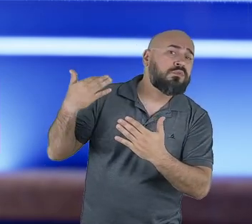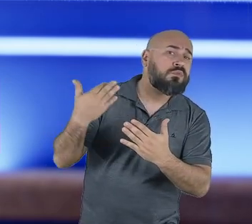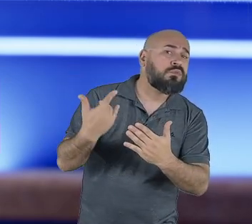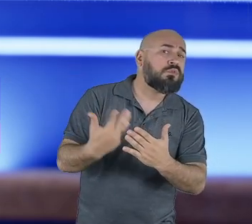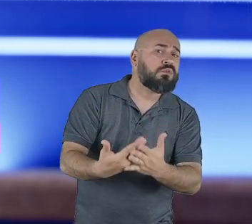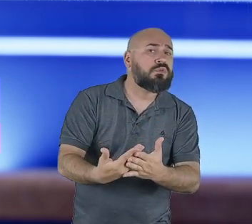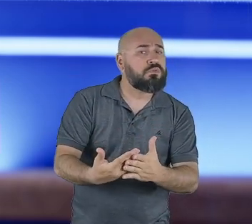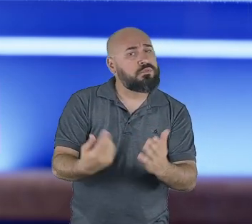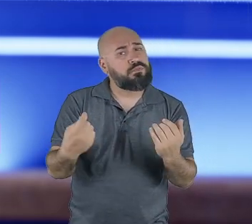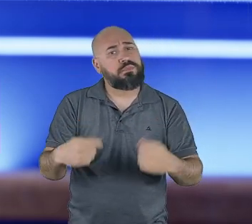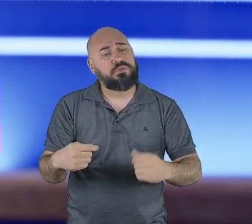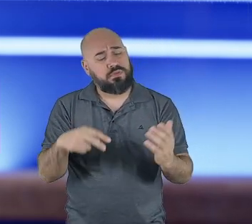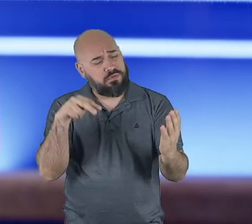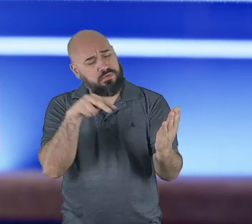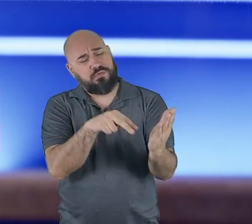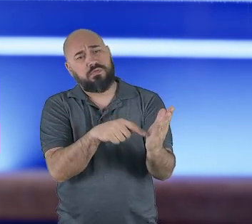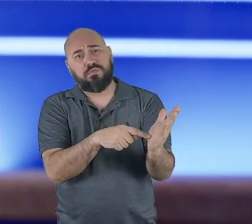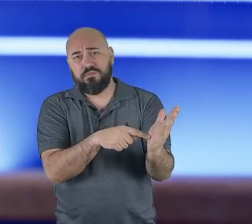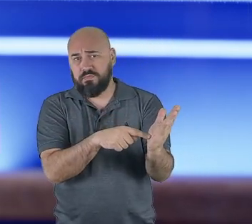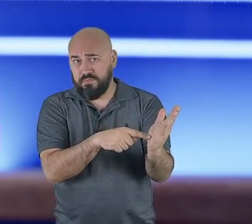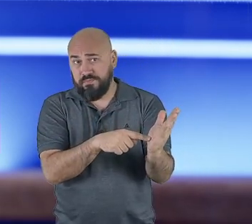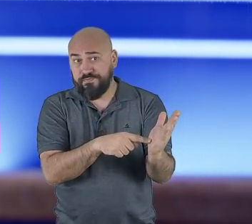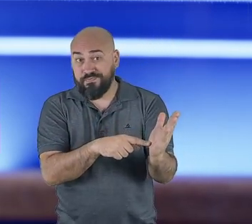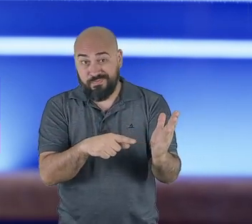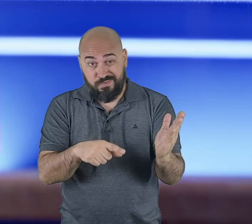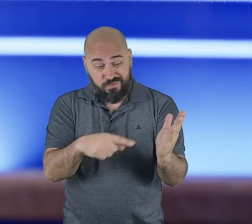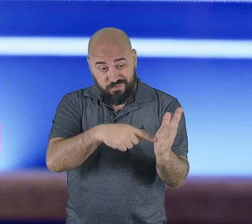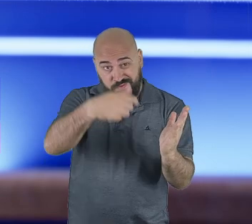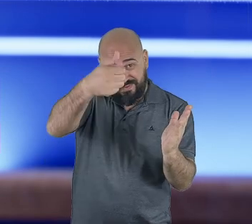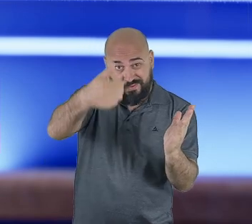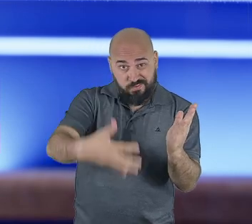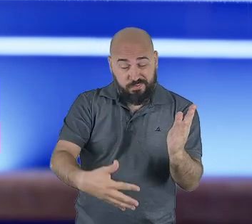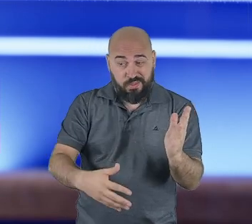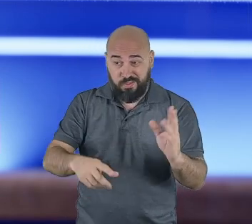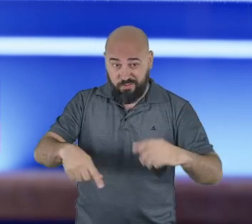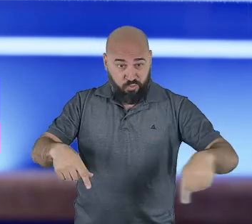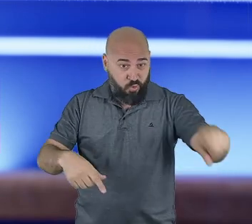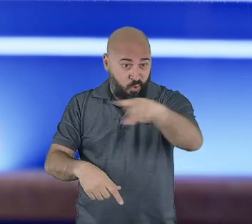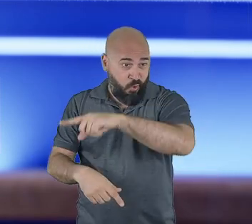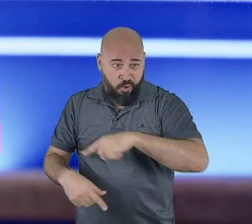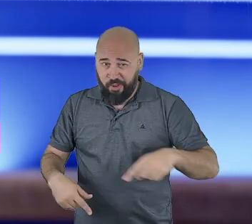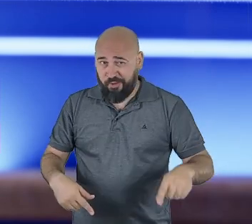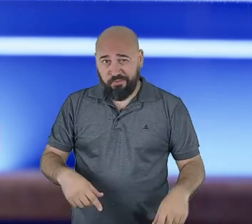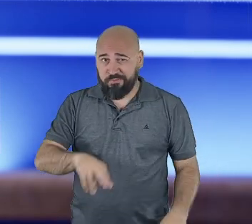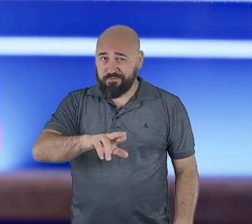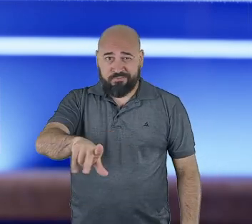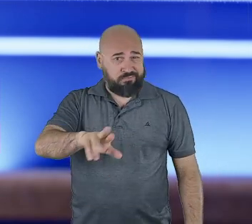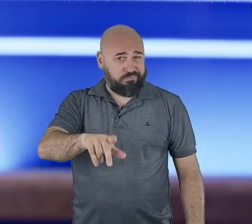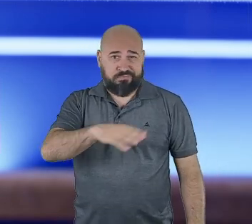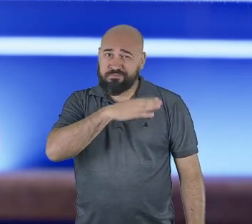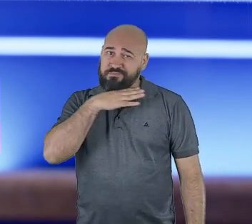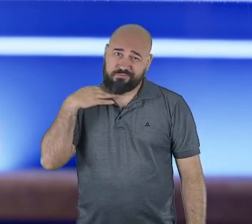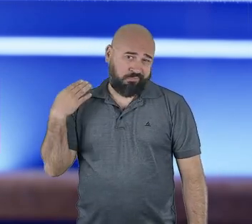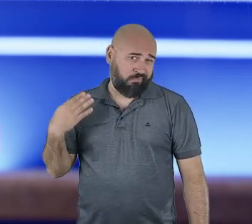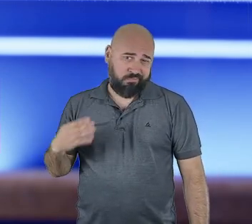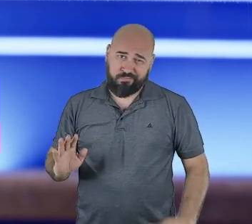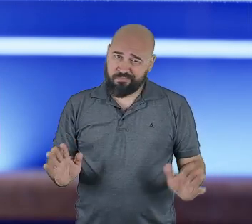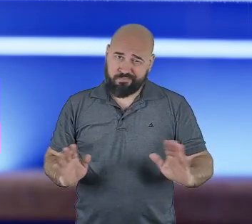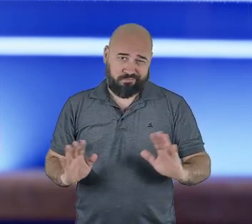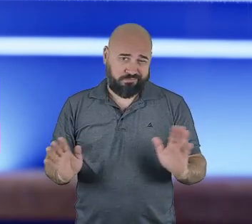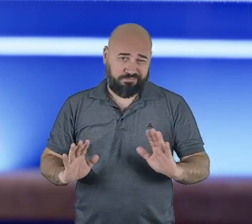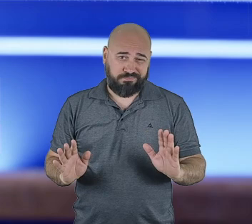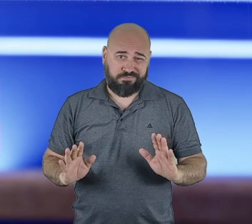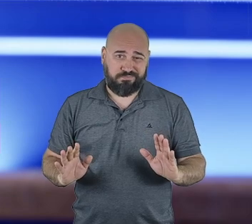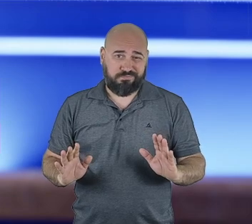está me dizendo que o ser humano não foi feito para morrer. E pela graça do Senhor que nos